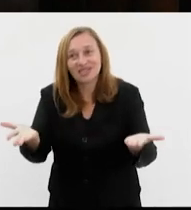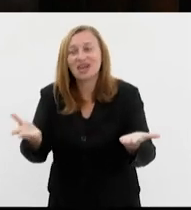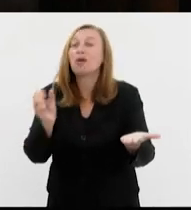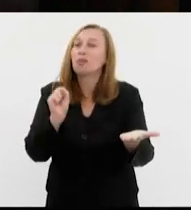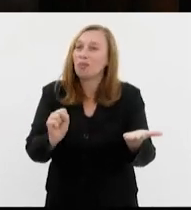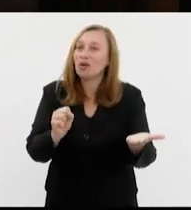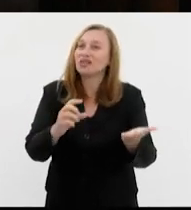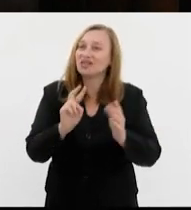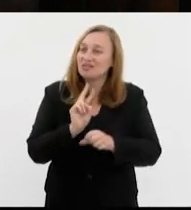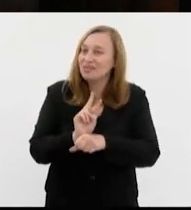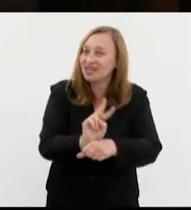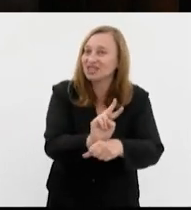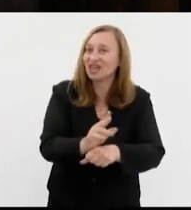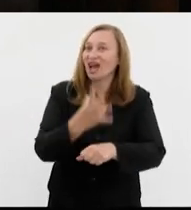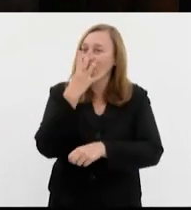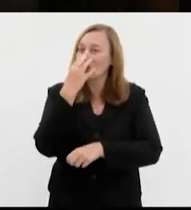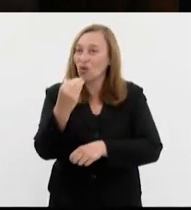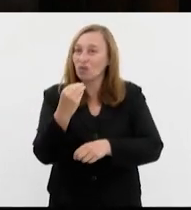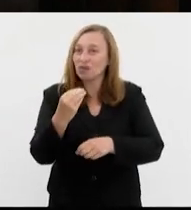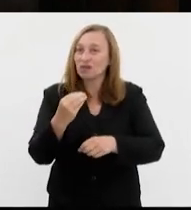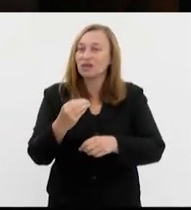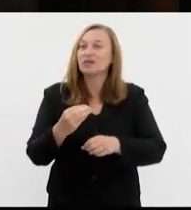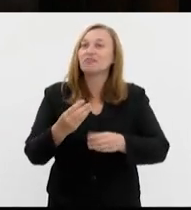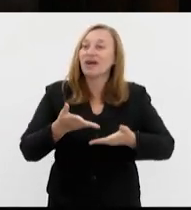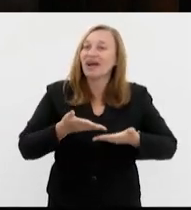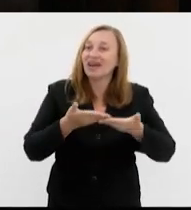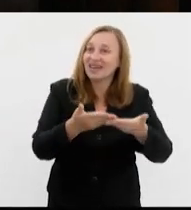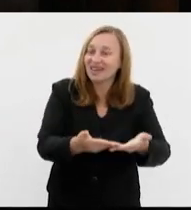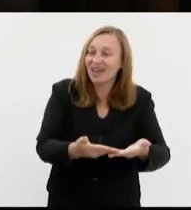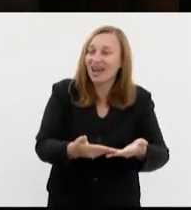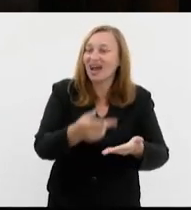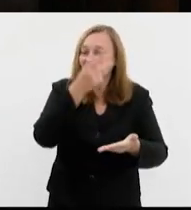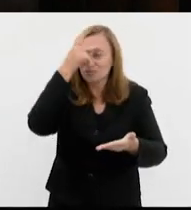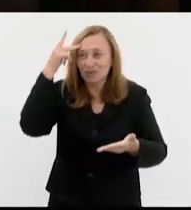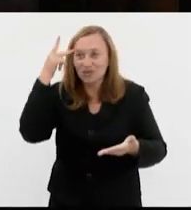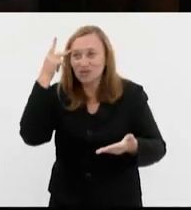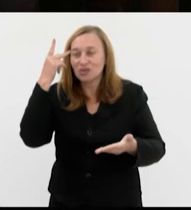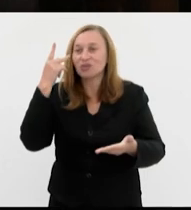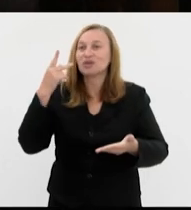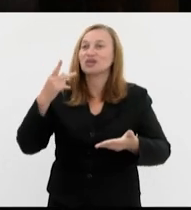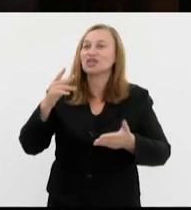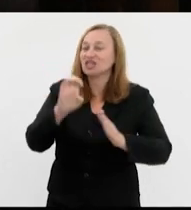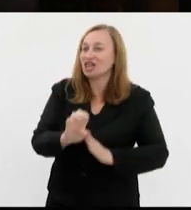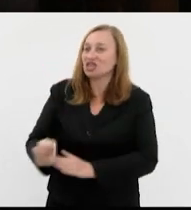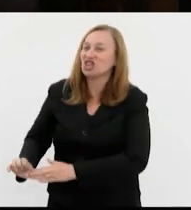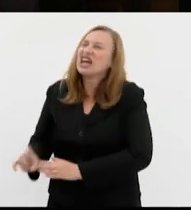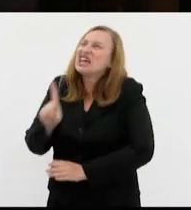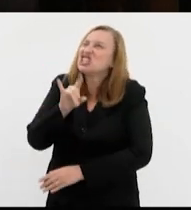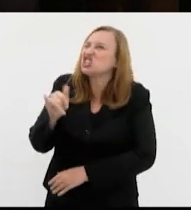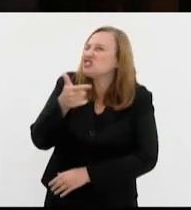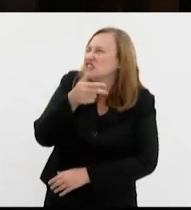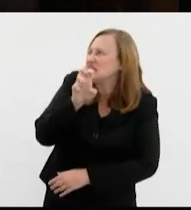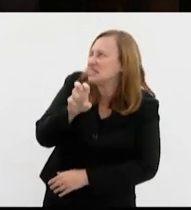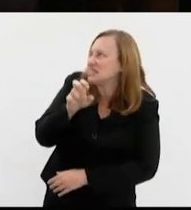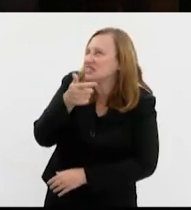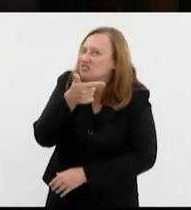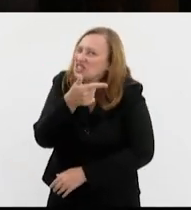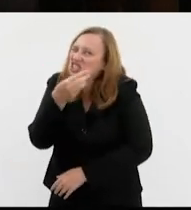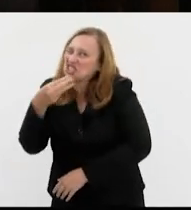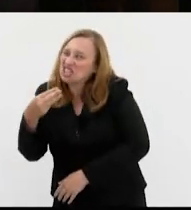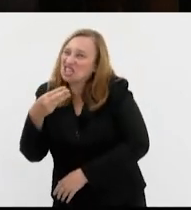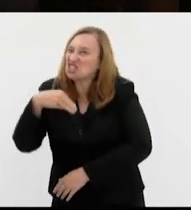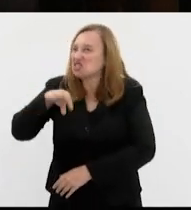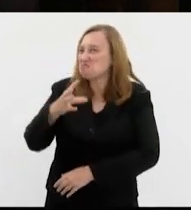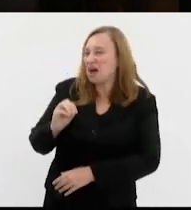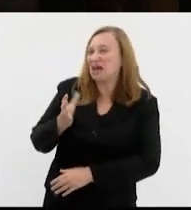pegar emprestado comigo, para levar os manifestantes de vocês aqui no dia 25 ou 23 de